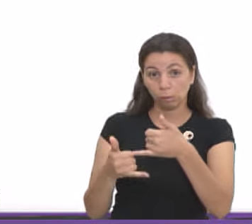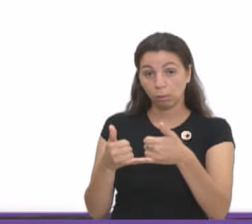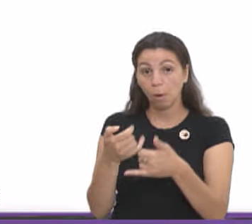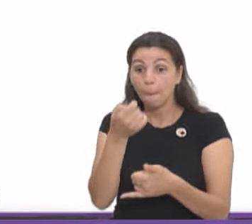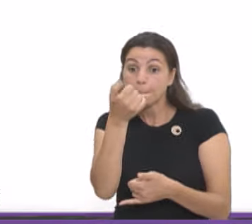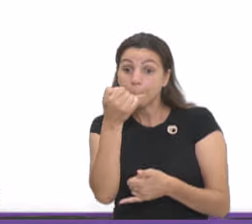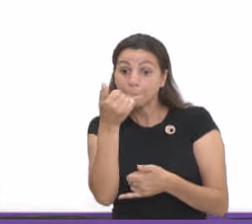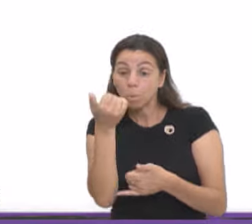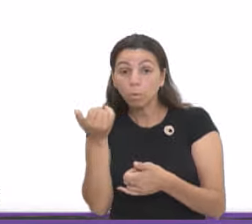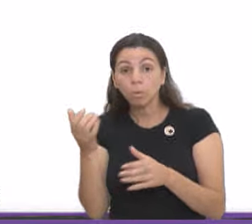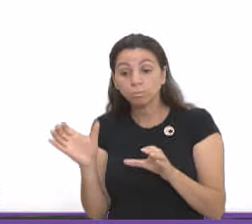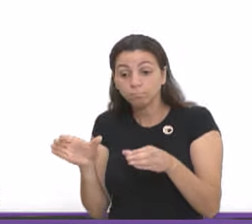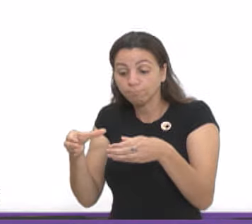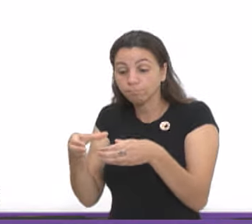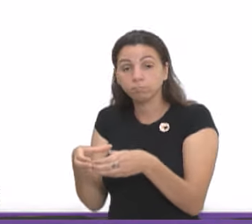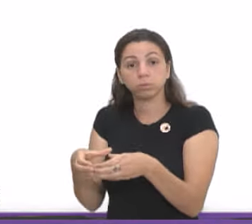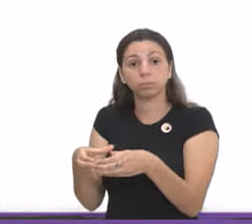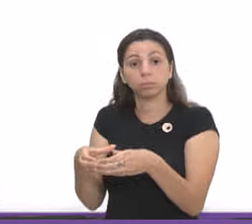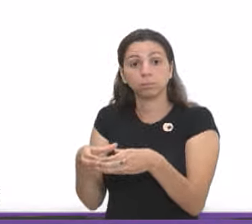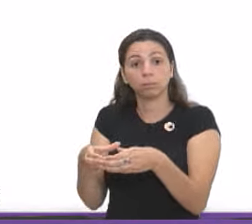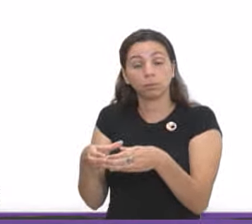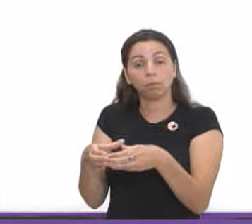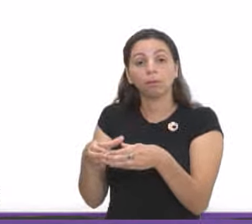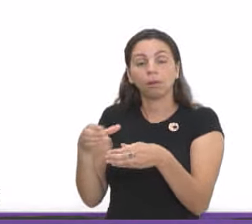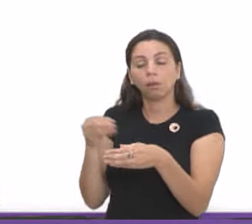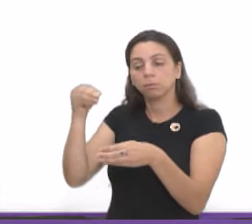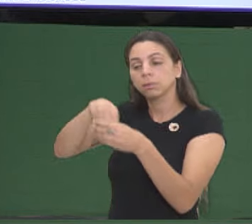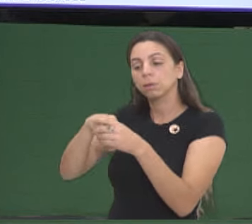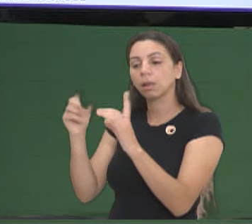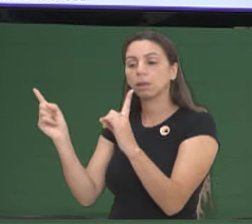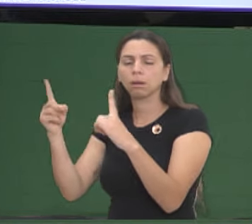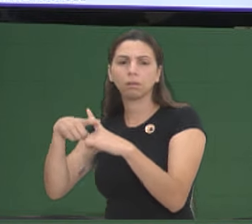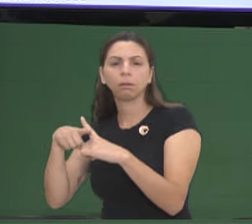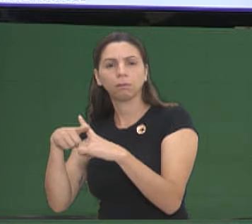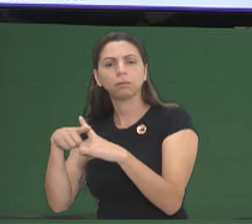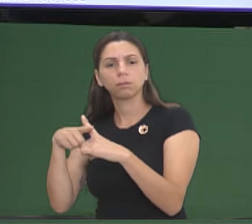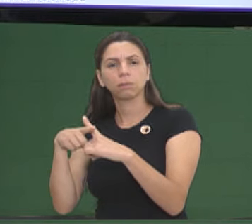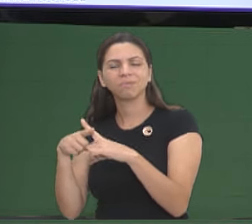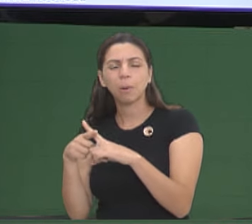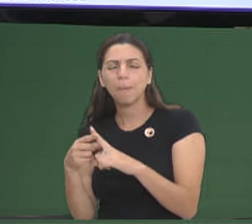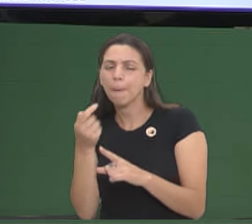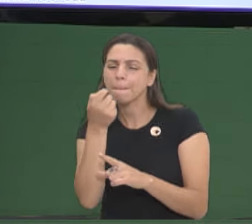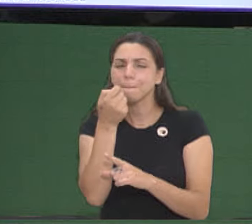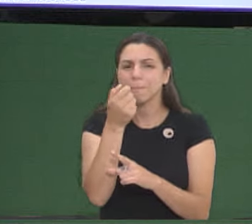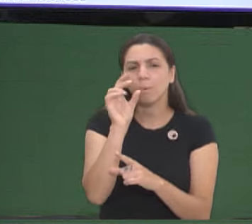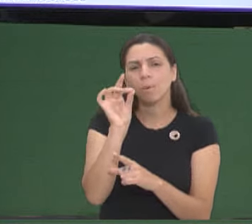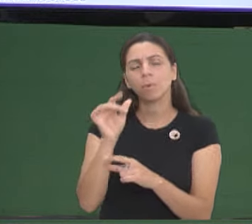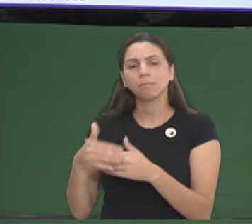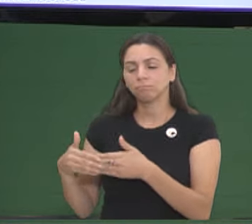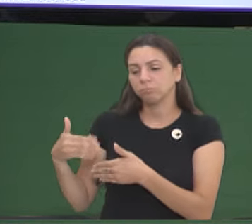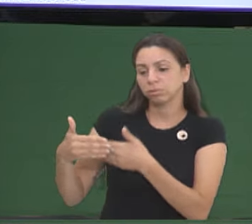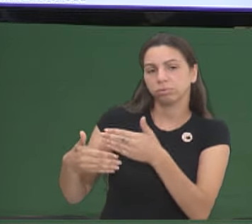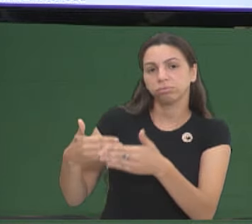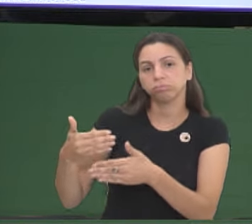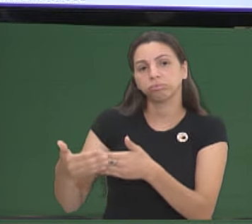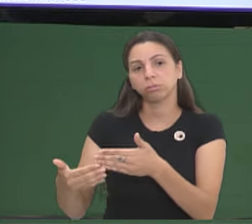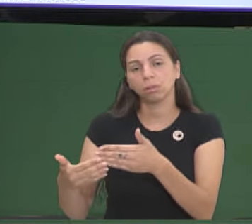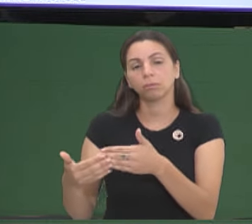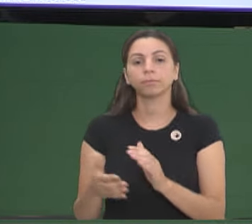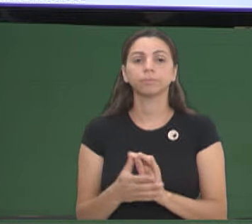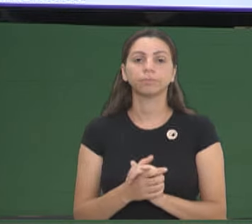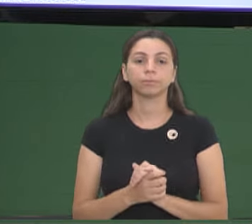pouco cooperativos e um pouco não, né, que são os educativos, que servem para desenvolver melhor as habilidades, as situações